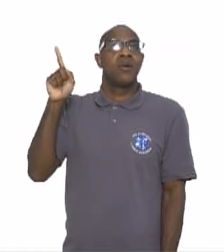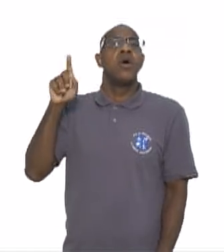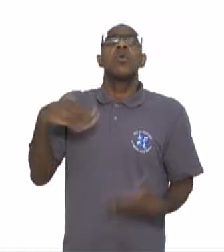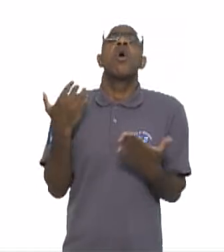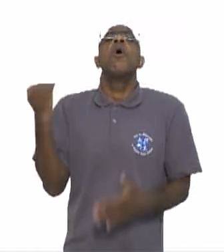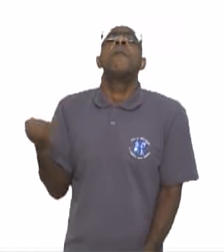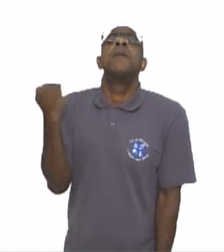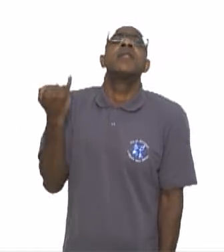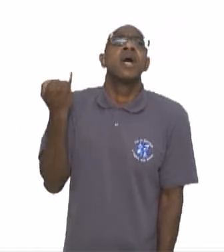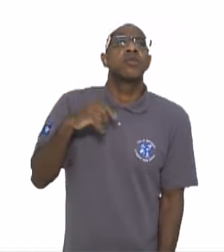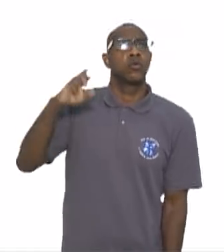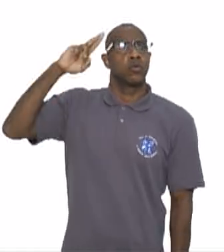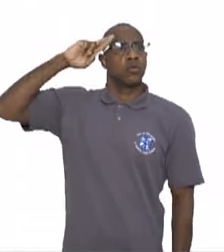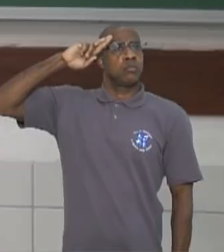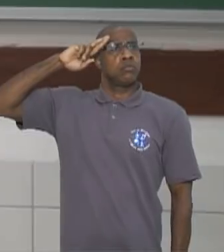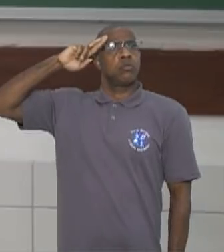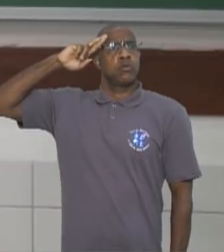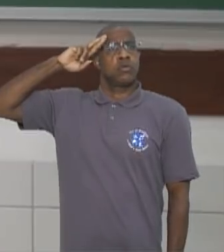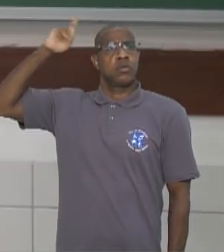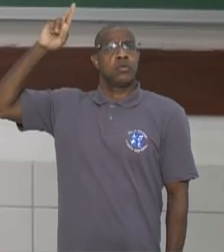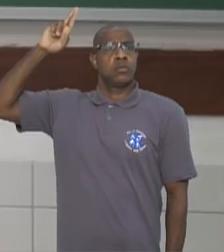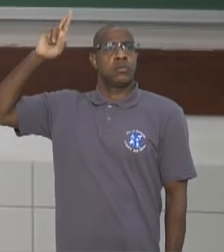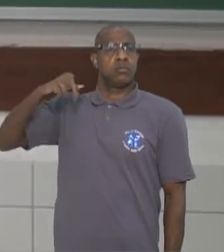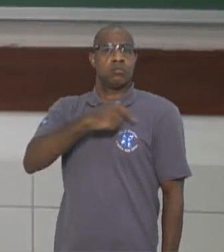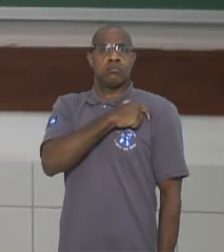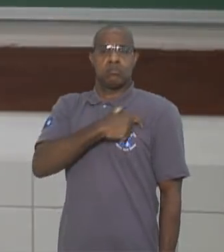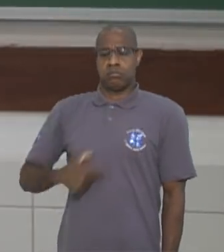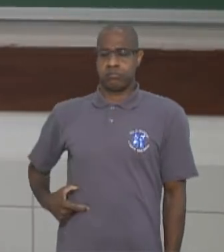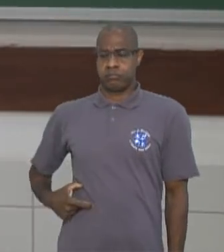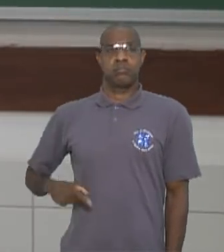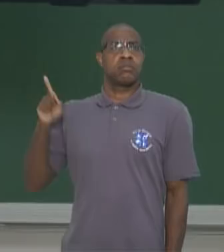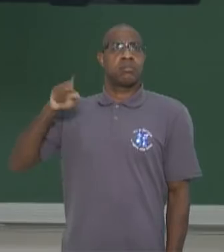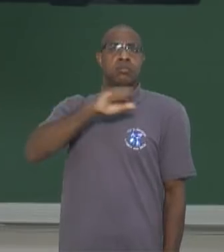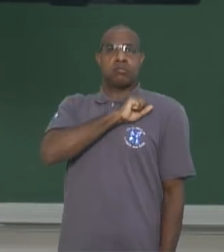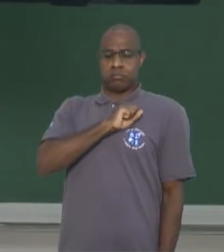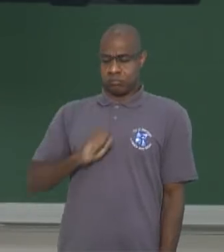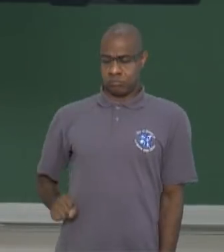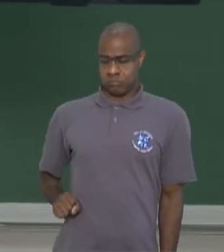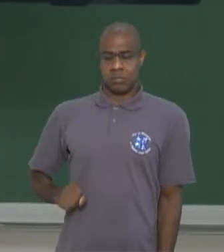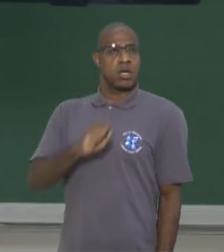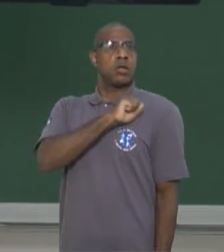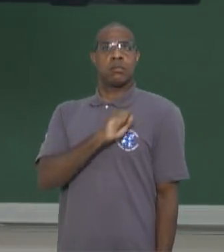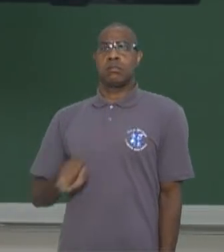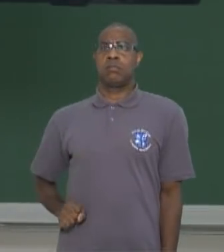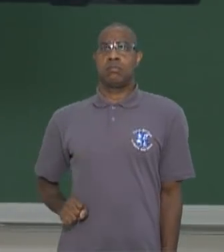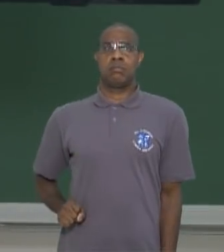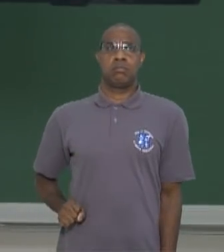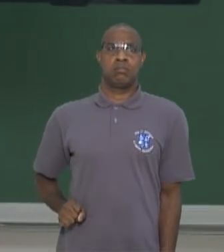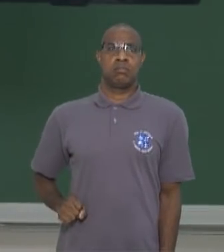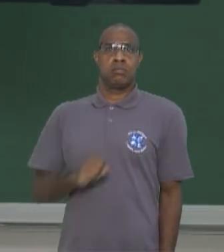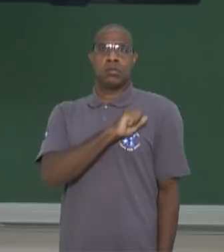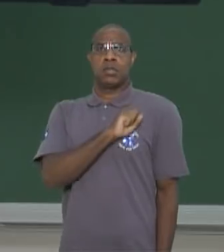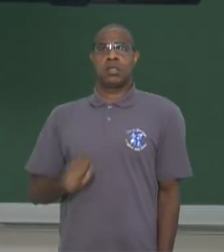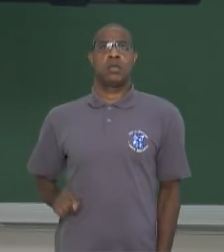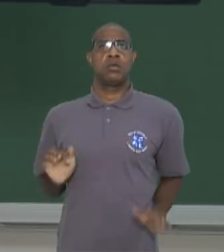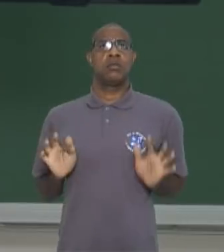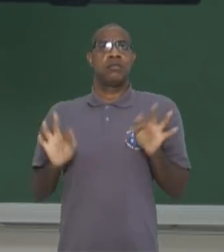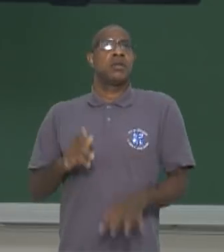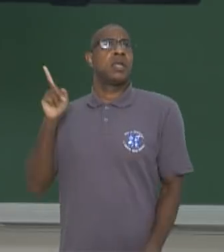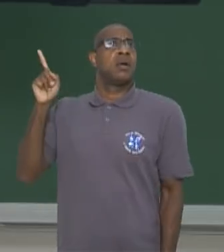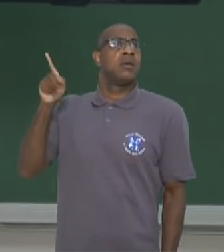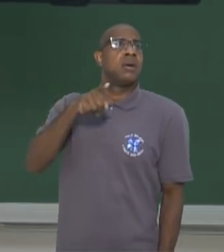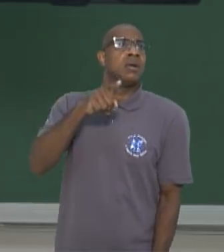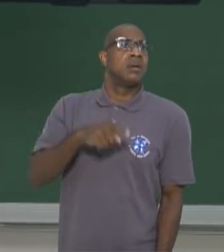importância desse grupo dentro da sociedade feudal. Aqui a gente tem uma imagem, onde a gente pode perceber pelas